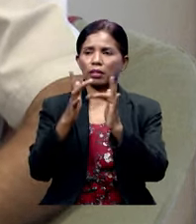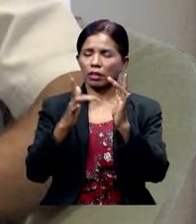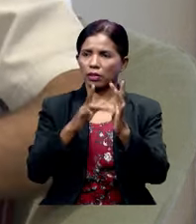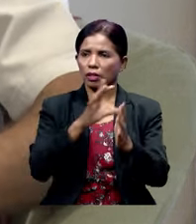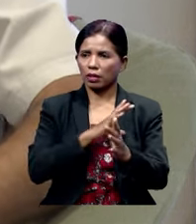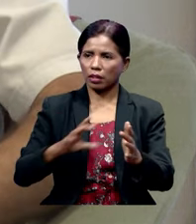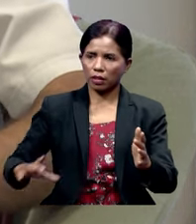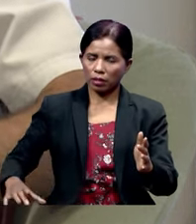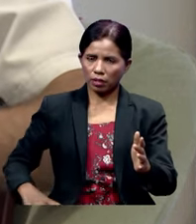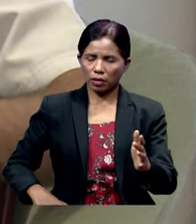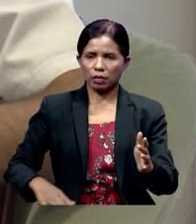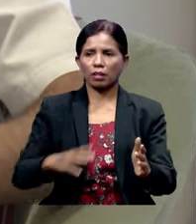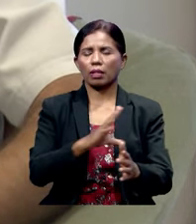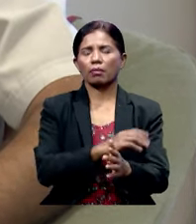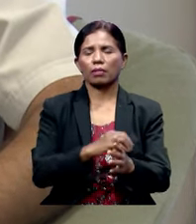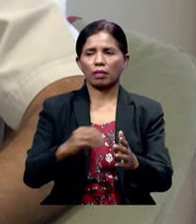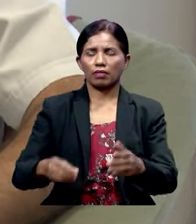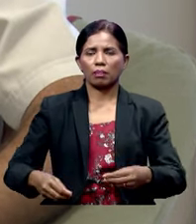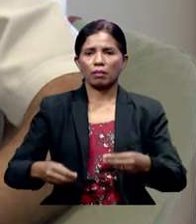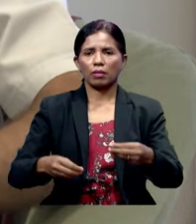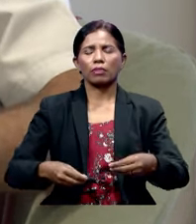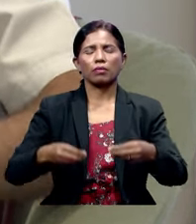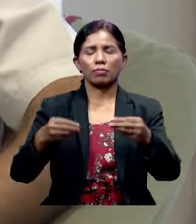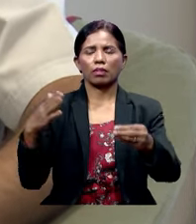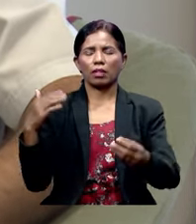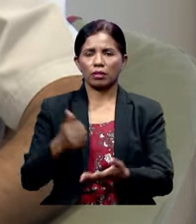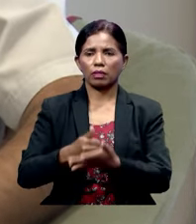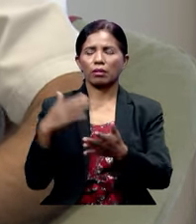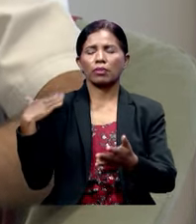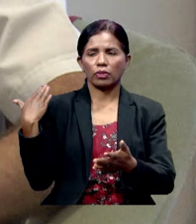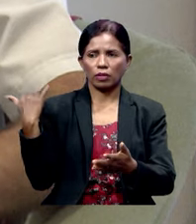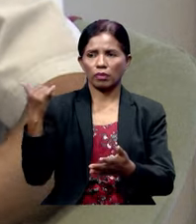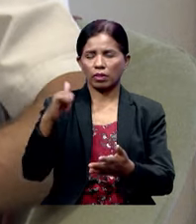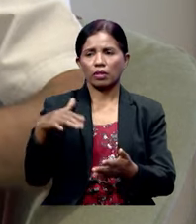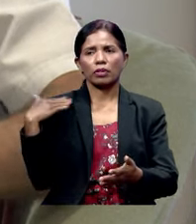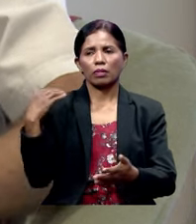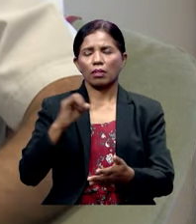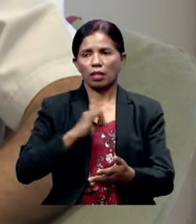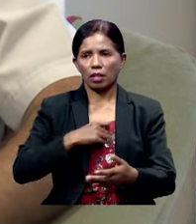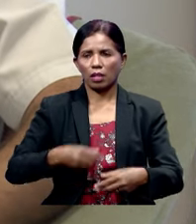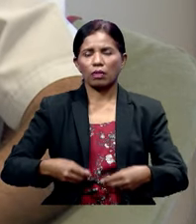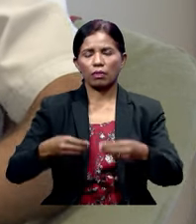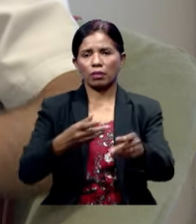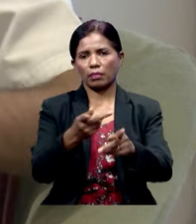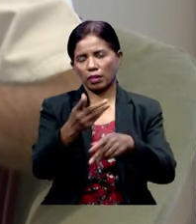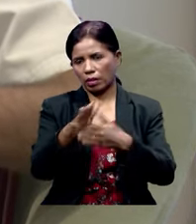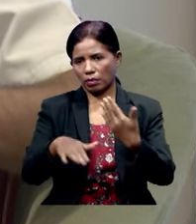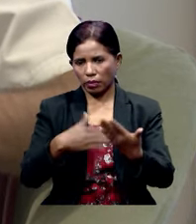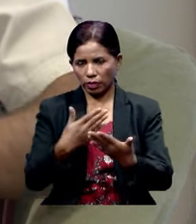Deus acredita nos jovens a cada jovem Jesus disz eu acredito em